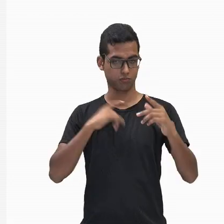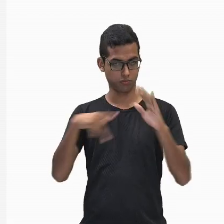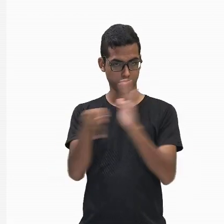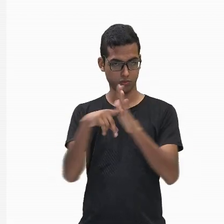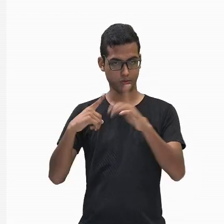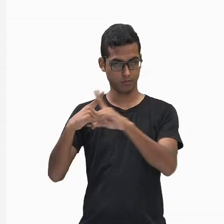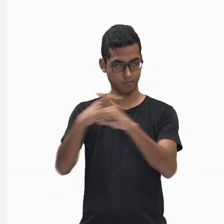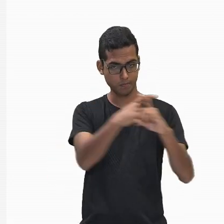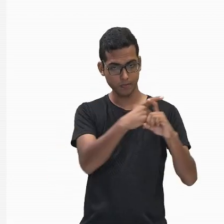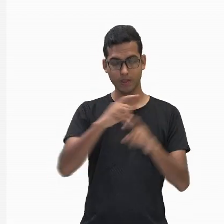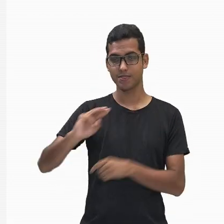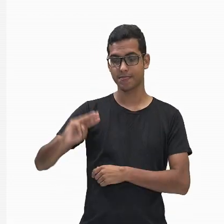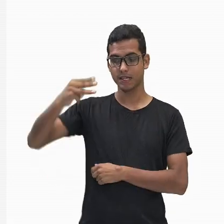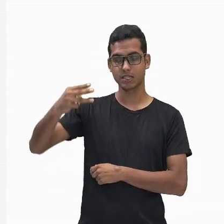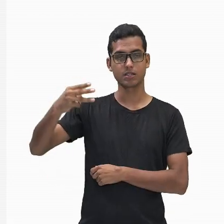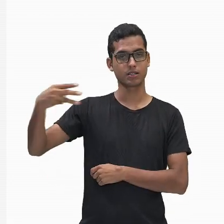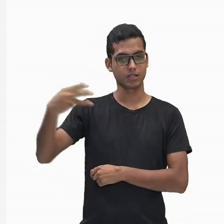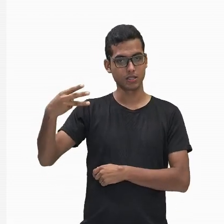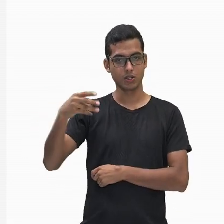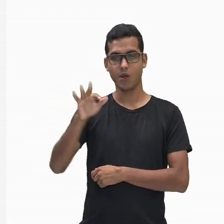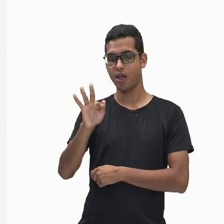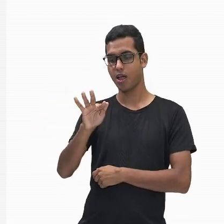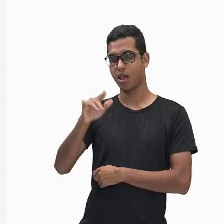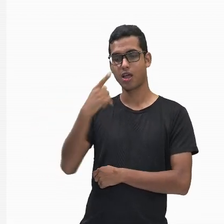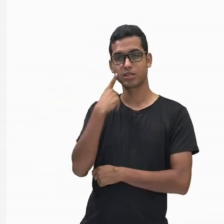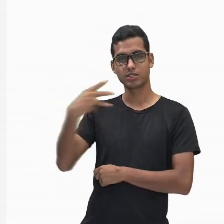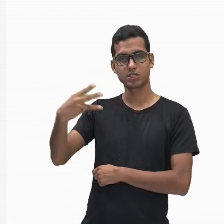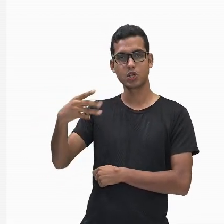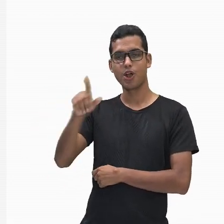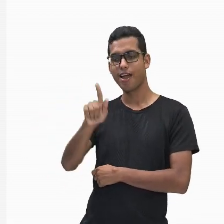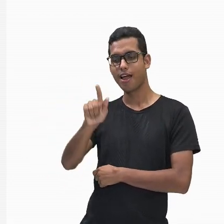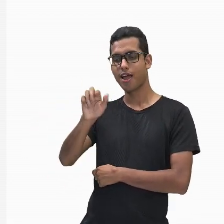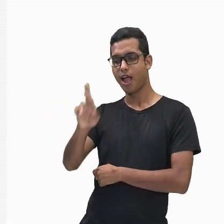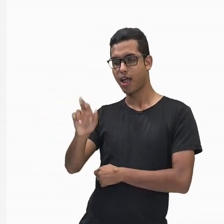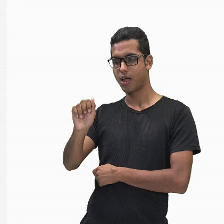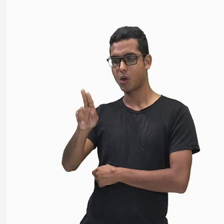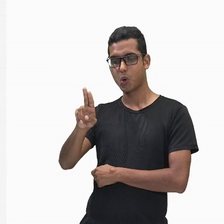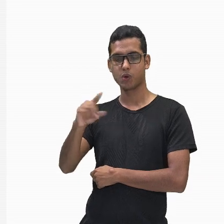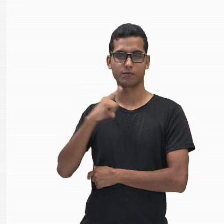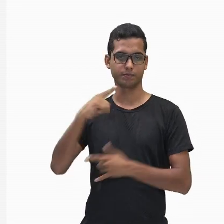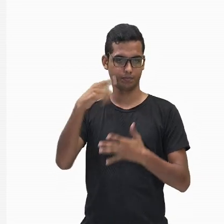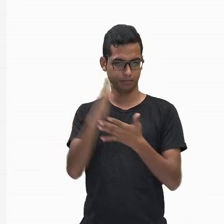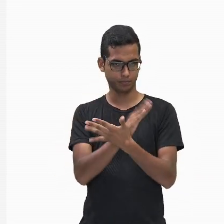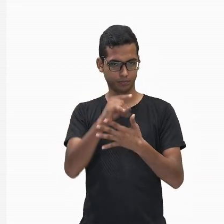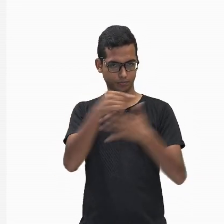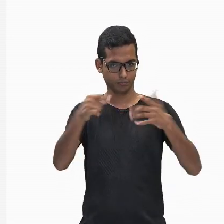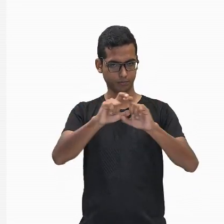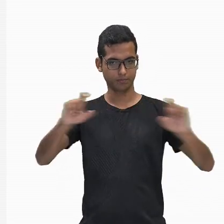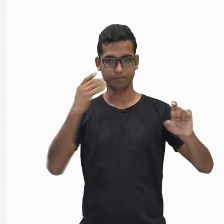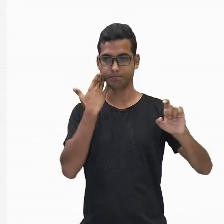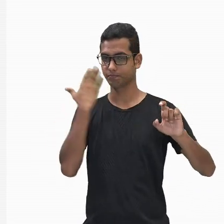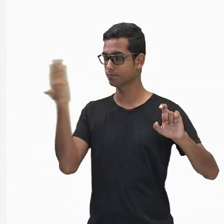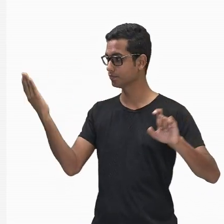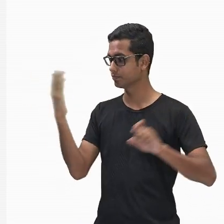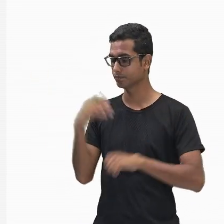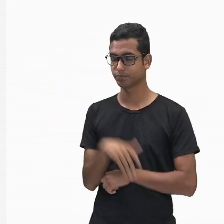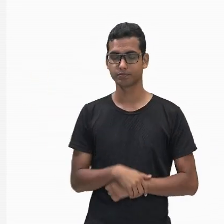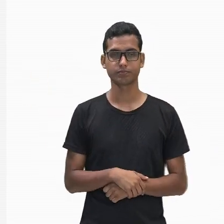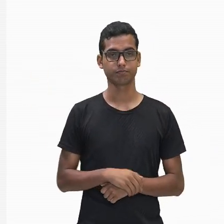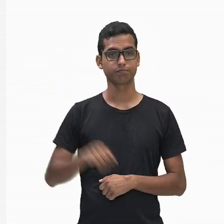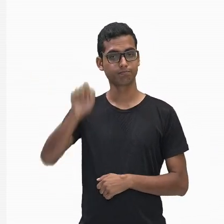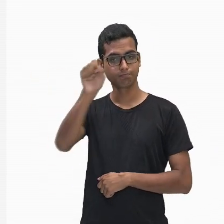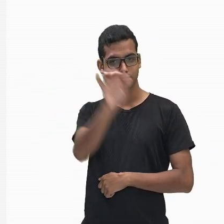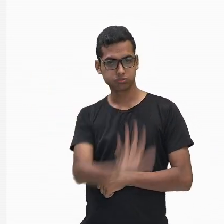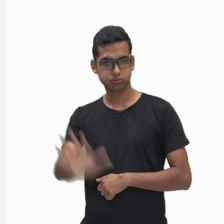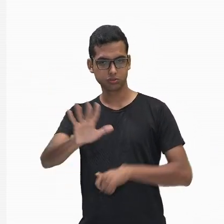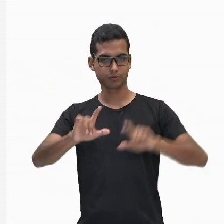aí alguns elementos, né, que é sempre interessante a gente saber identificar. Então, olha só, nós temos aí, de maneira geral,